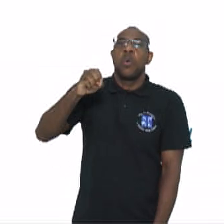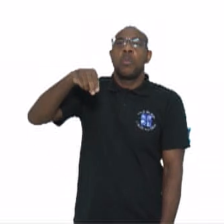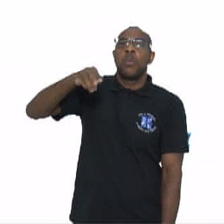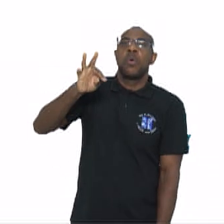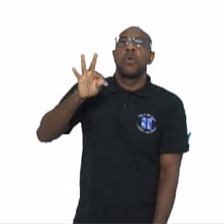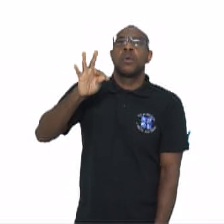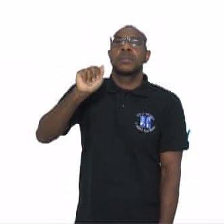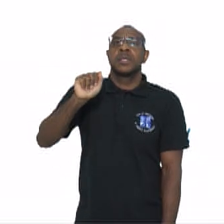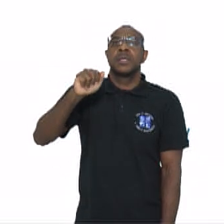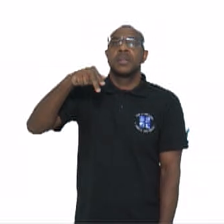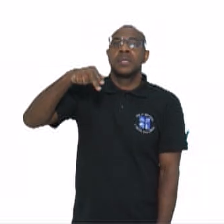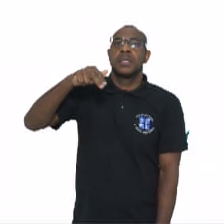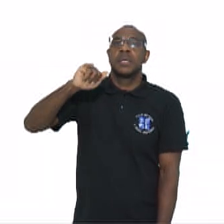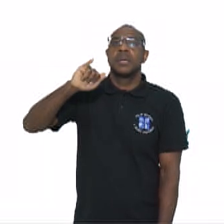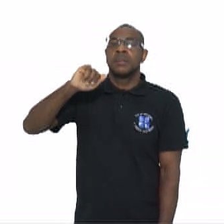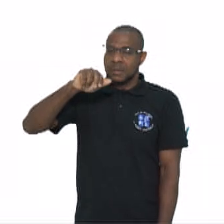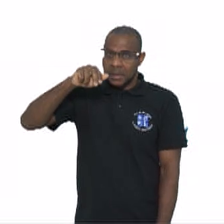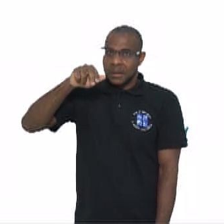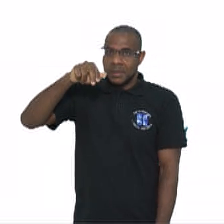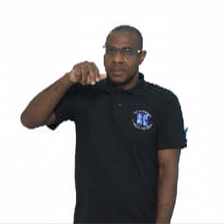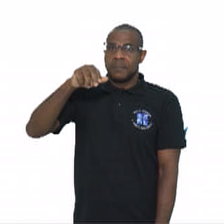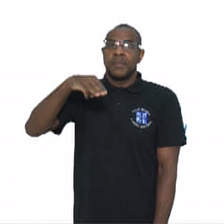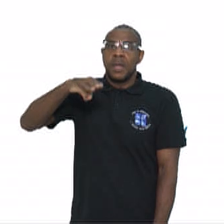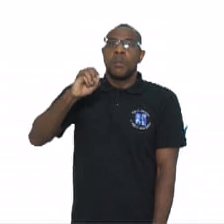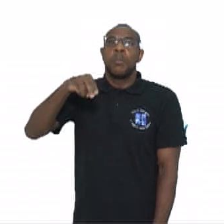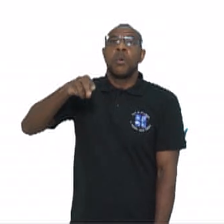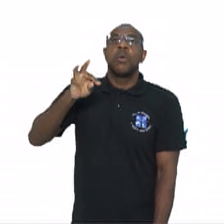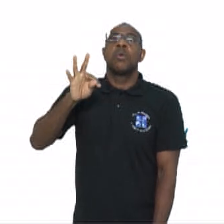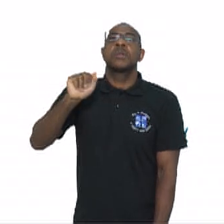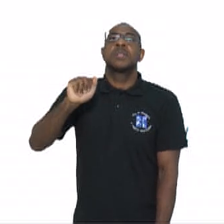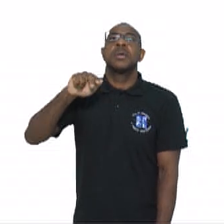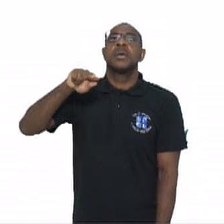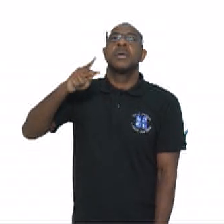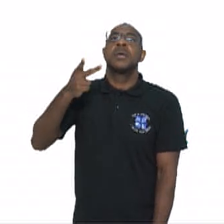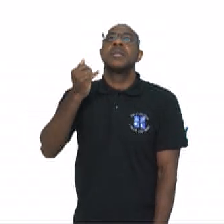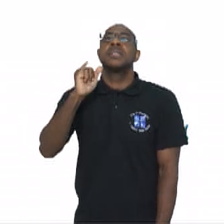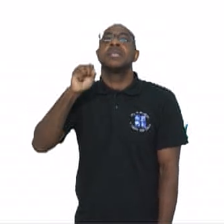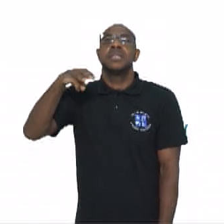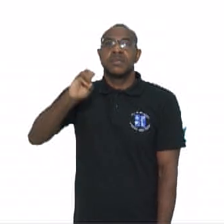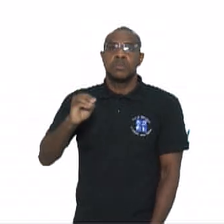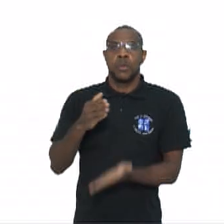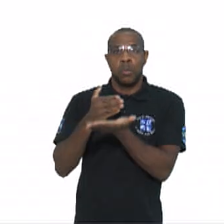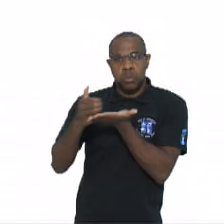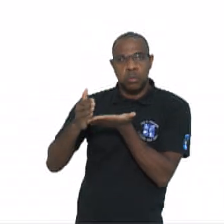Alguns anos depois, outras montanhas foram conquistadas. Em 1897,